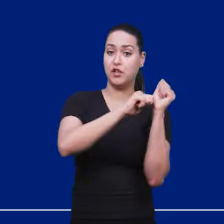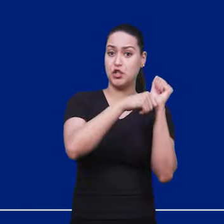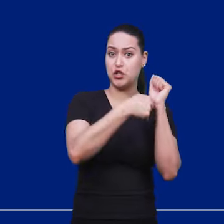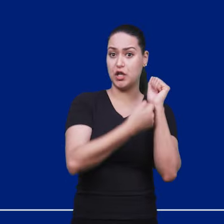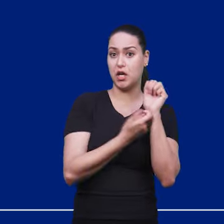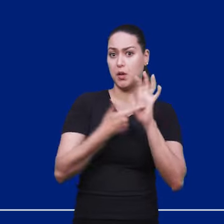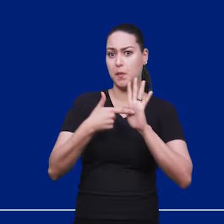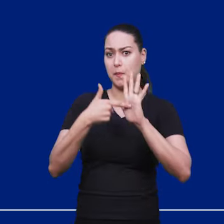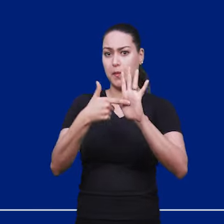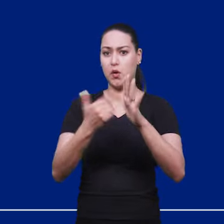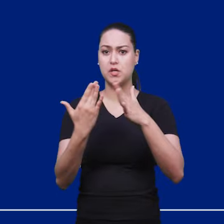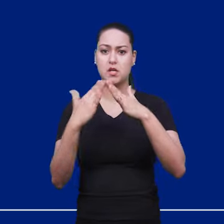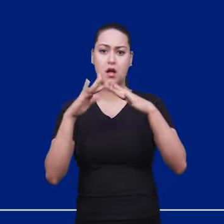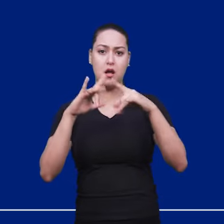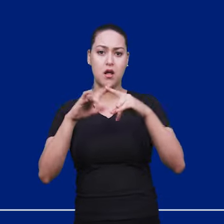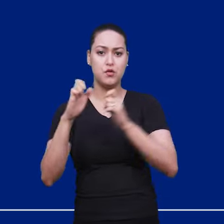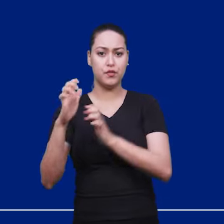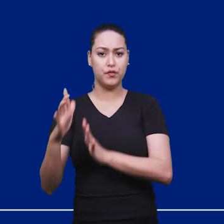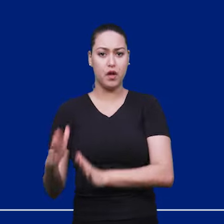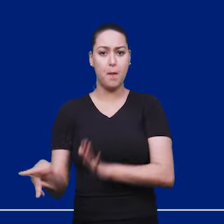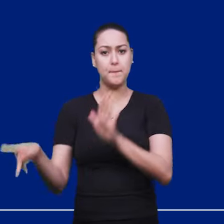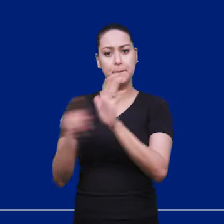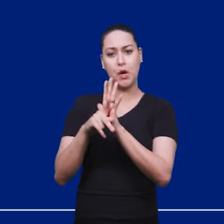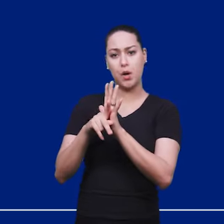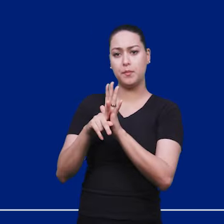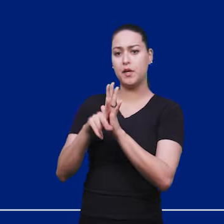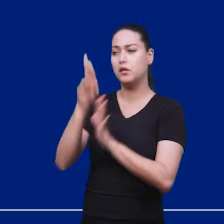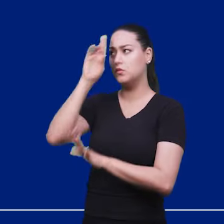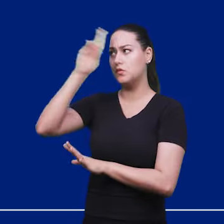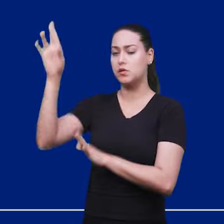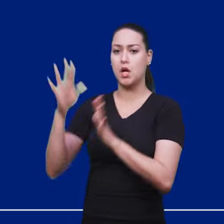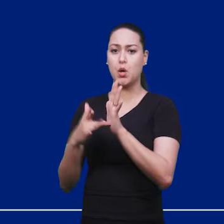a Igreja fiel, propriedade